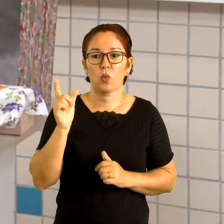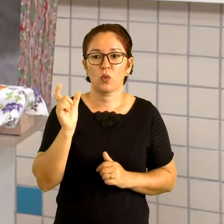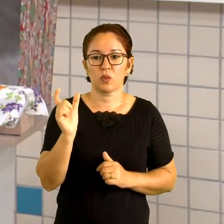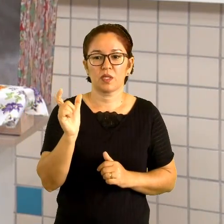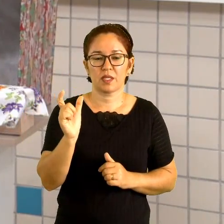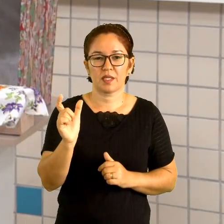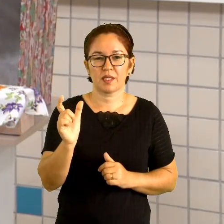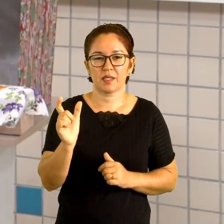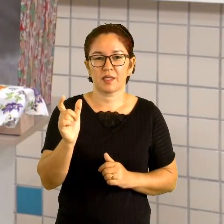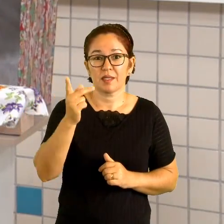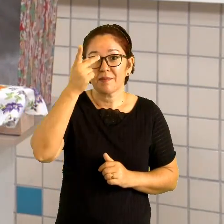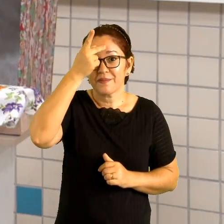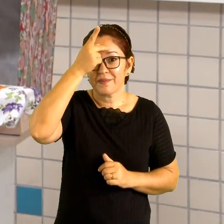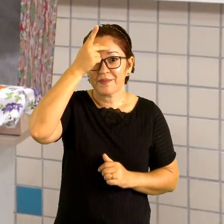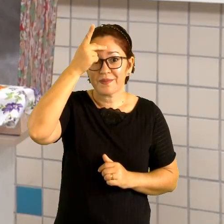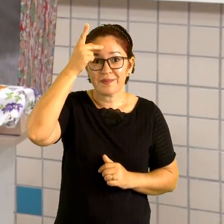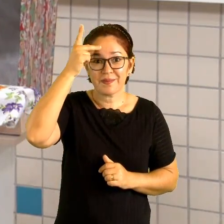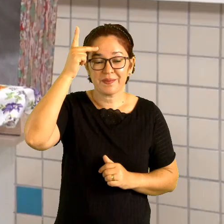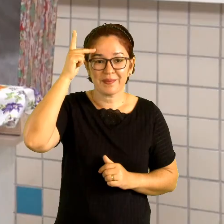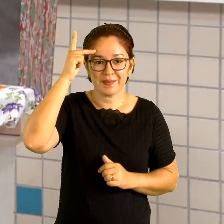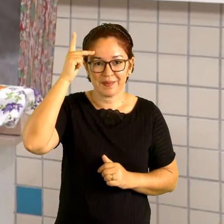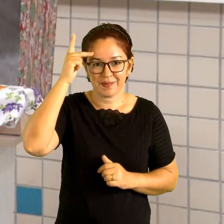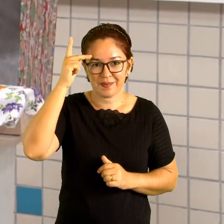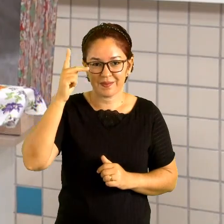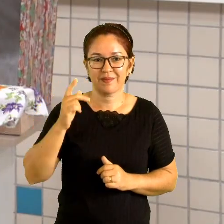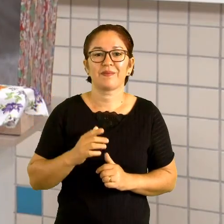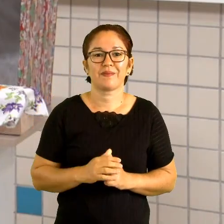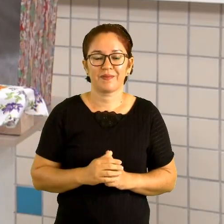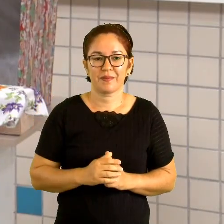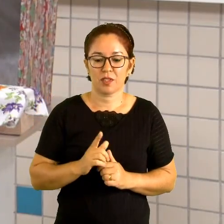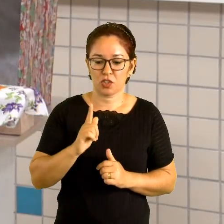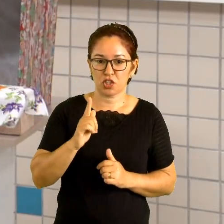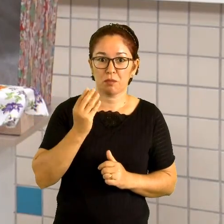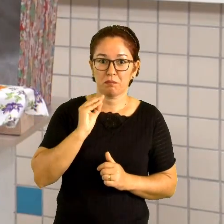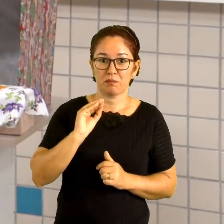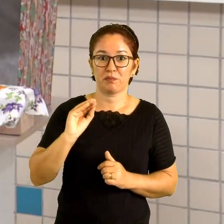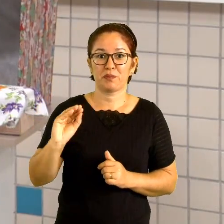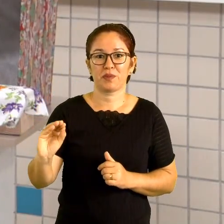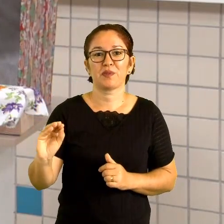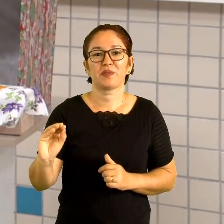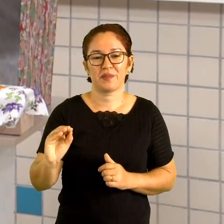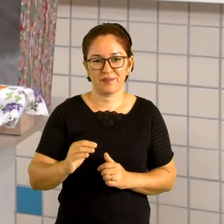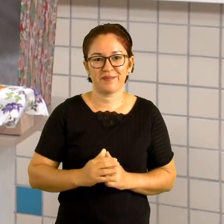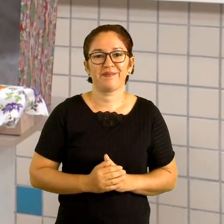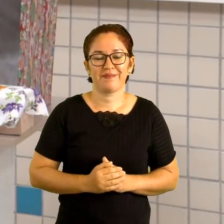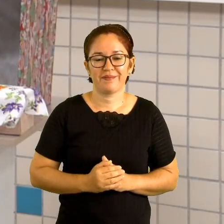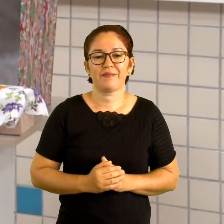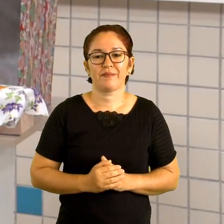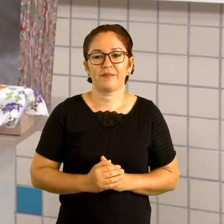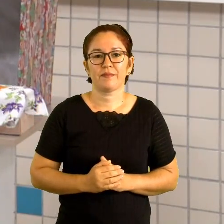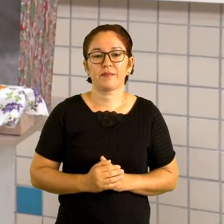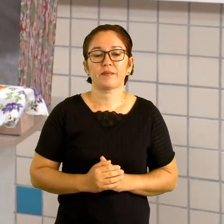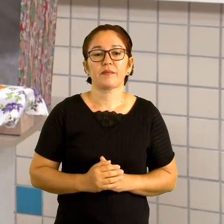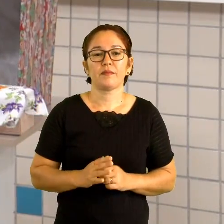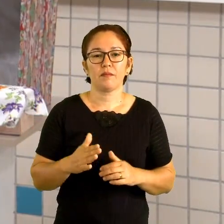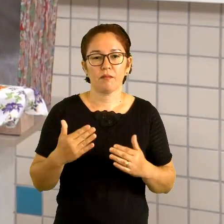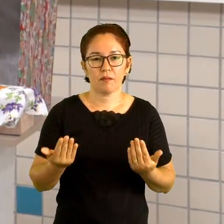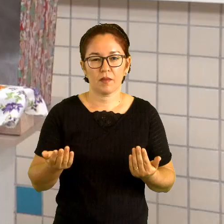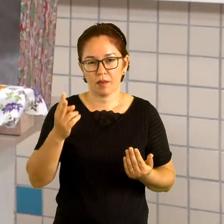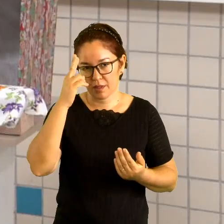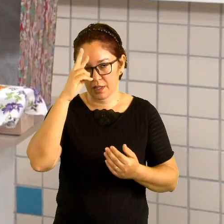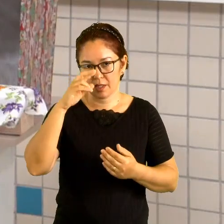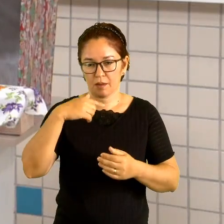Gente. Dá para fazer isso aqui. Aí, eu deixei como orientação para vocês que